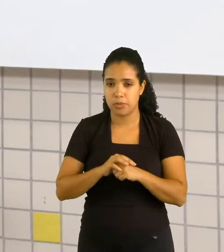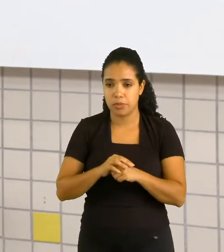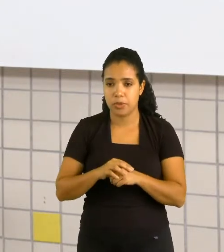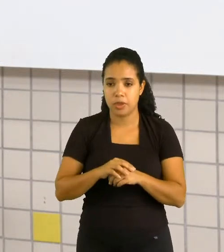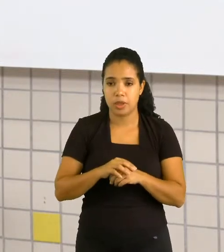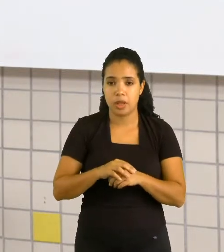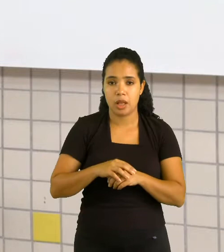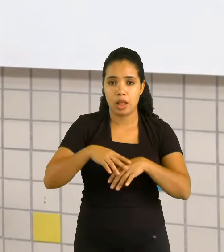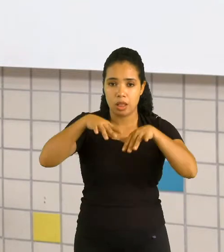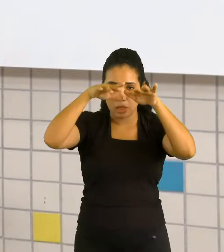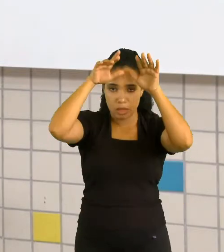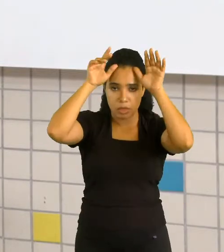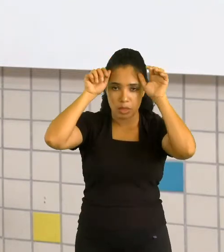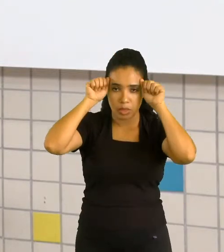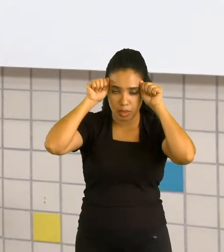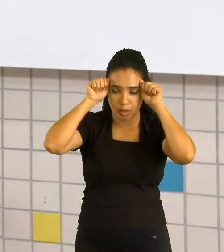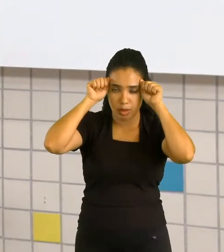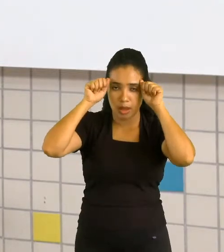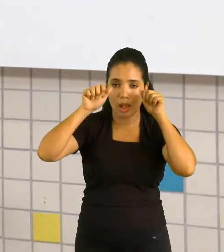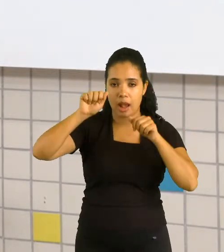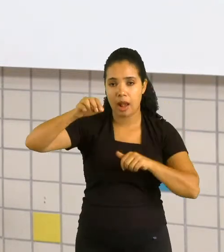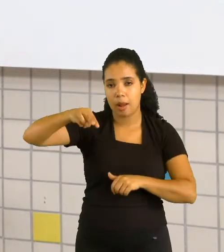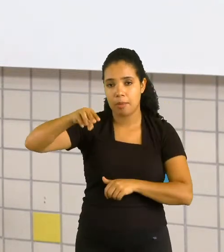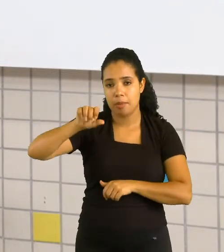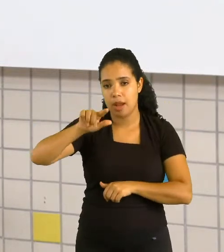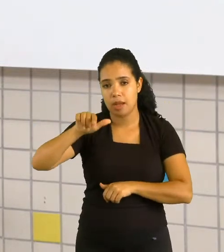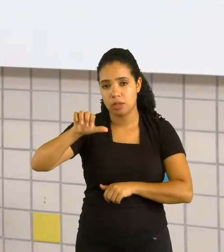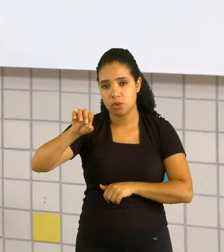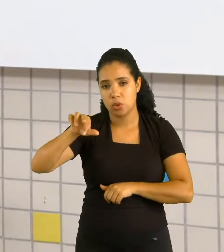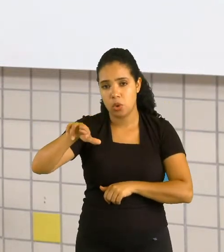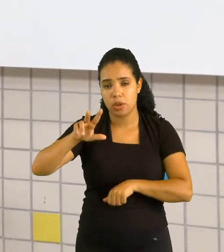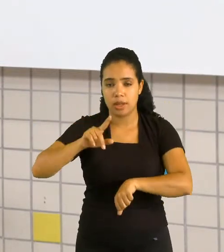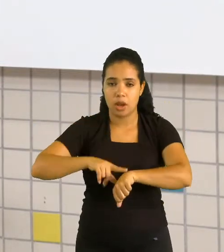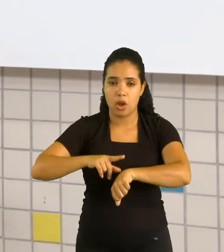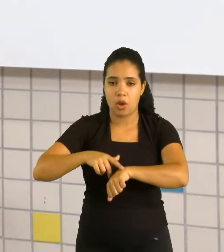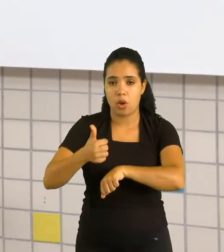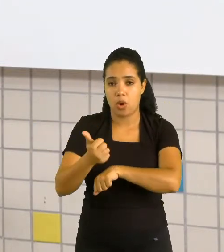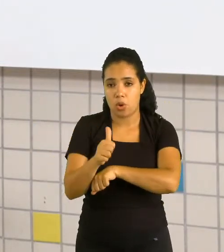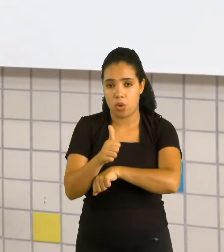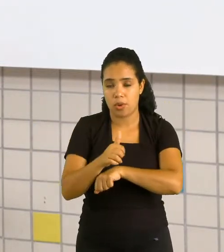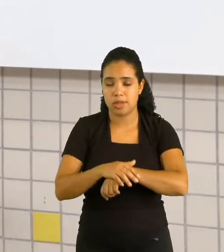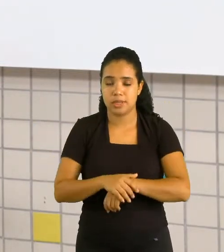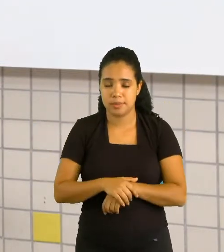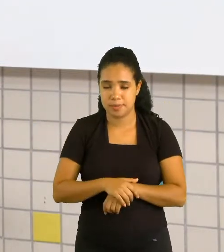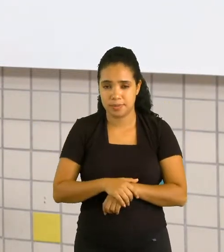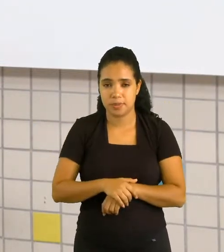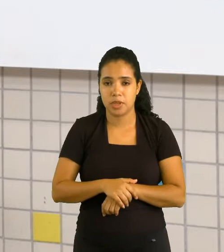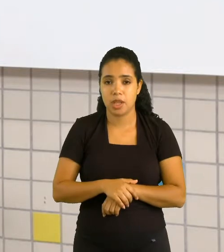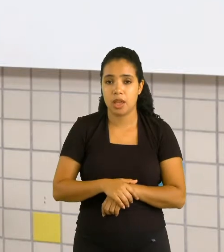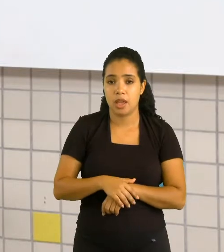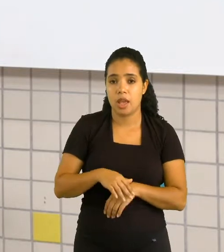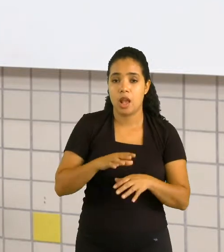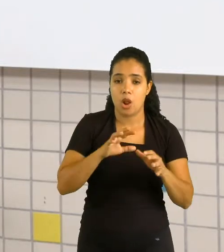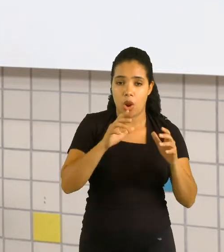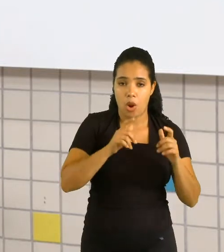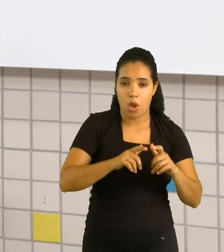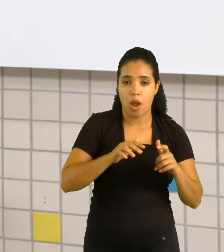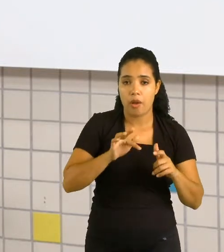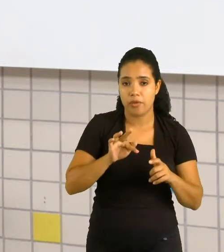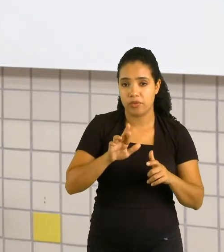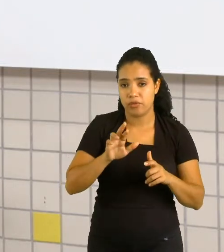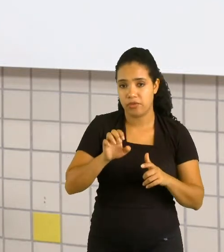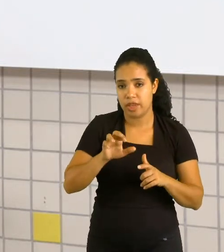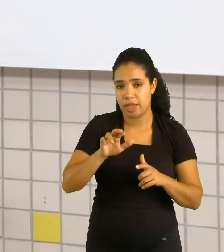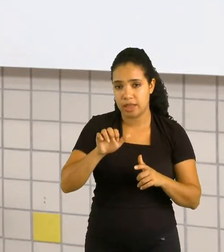no Amazonas ainda é 11 horas. E em Fernando de Noronha, no Brasil,